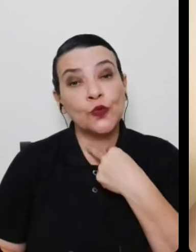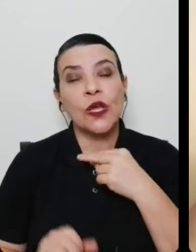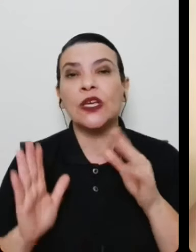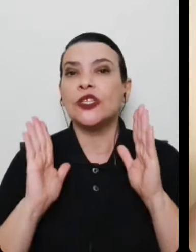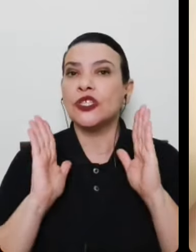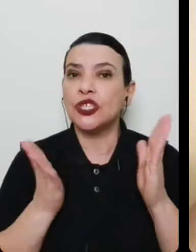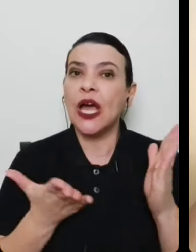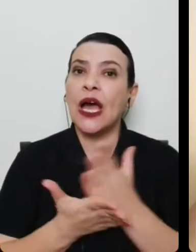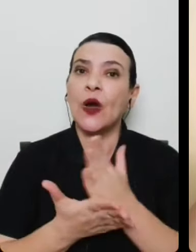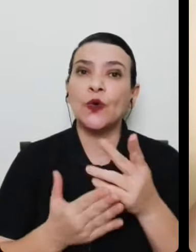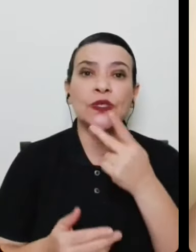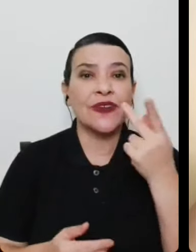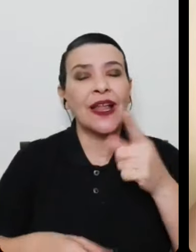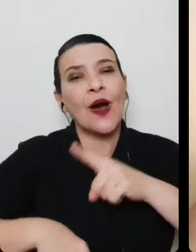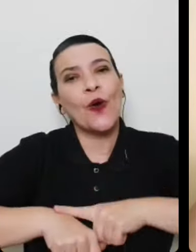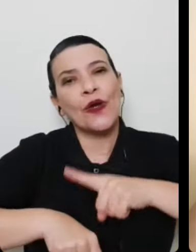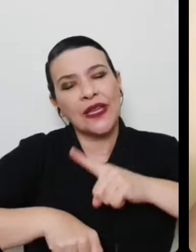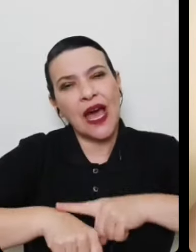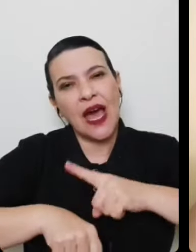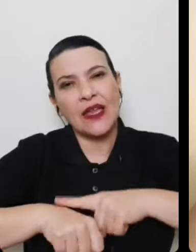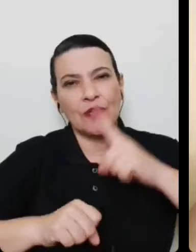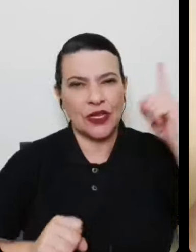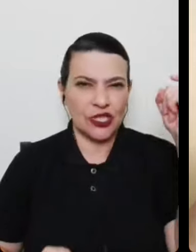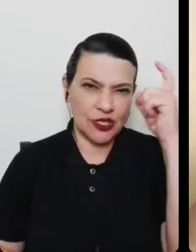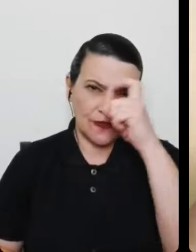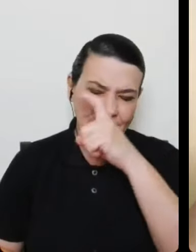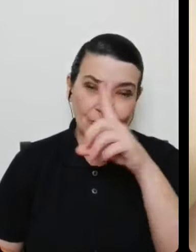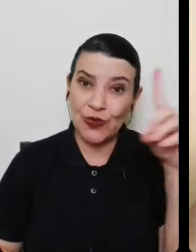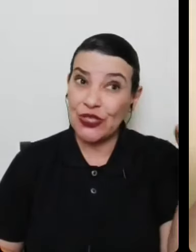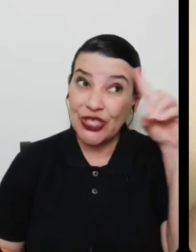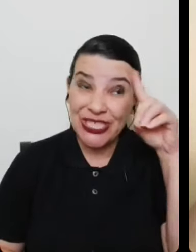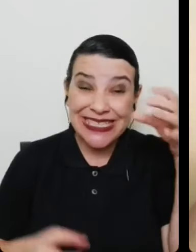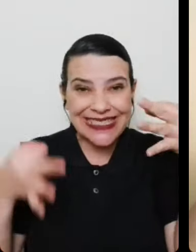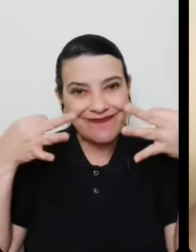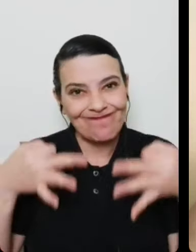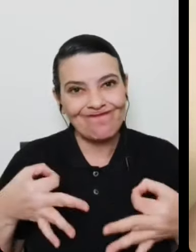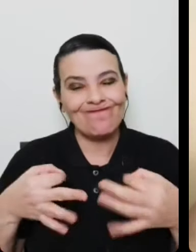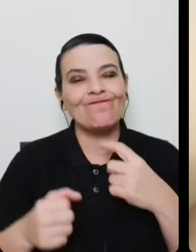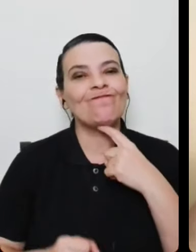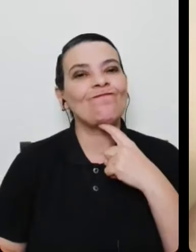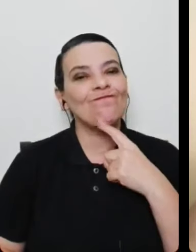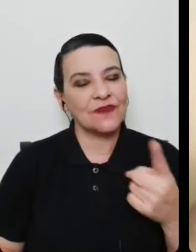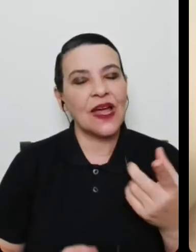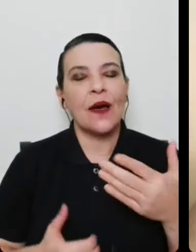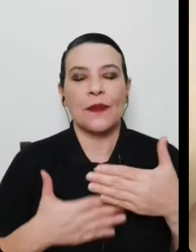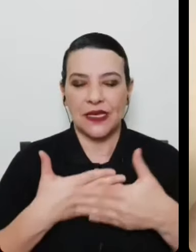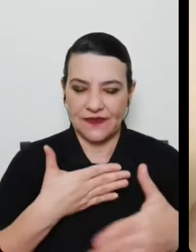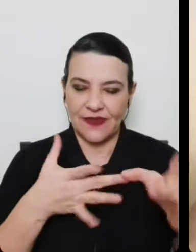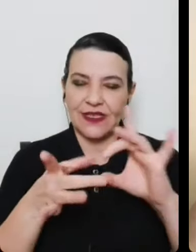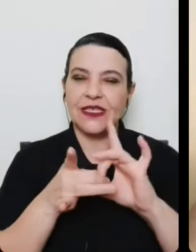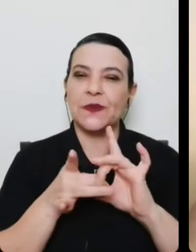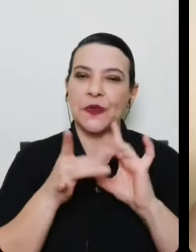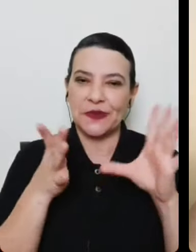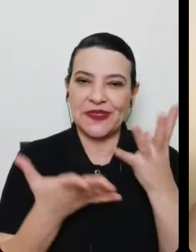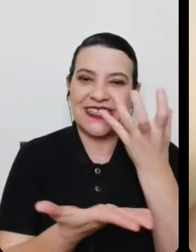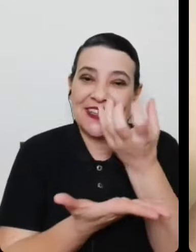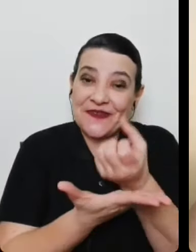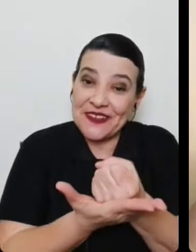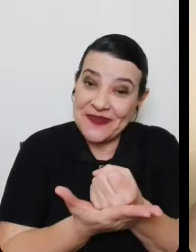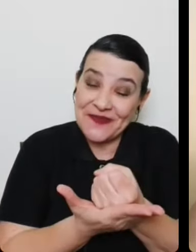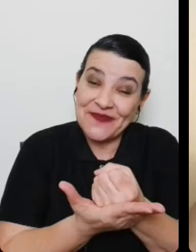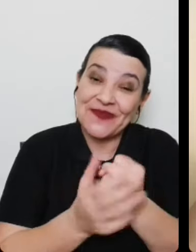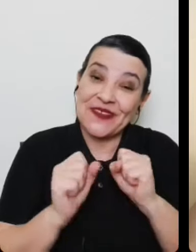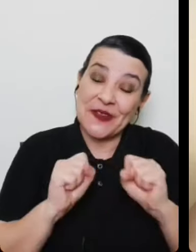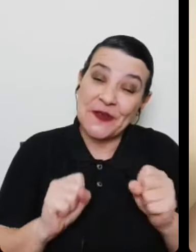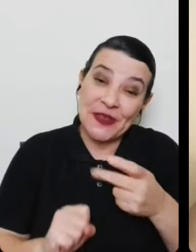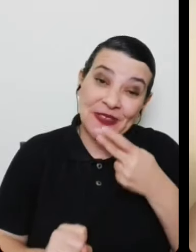né? Às vezes o horário. Às vezes, bem naquele dia não dá certo, né? Então a gente vai disponibilizar e Sim, acontece. certamente. E o que eu posso dizer é que se